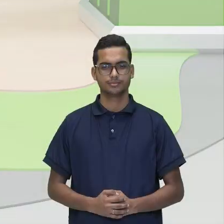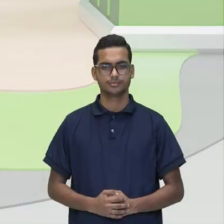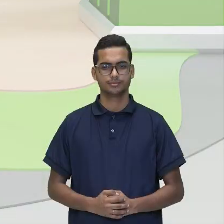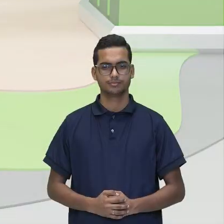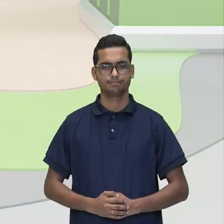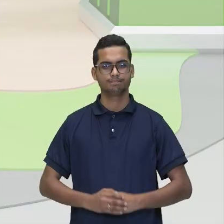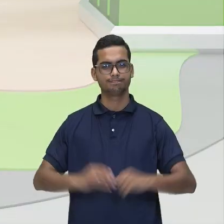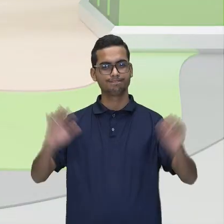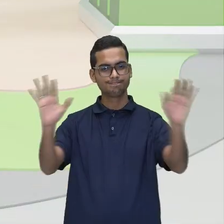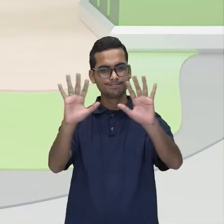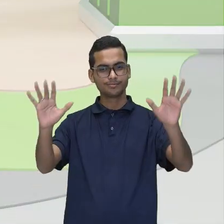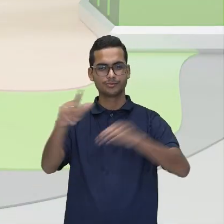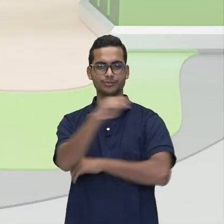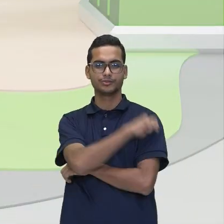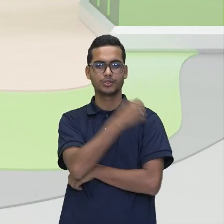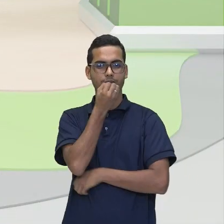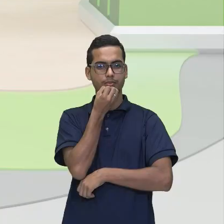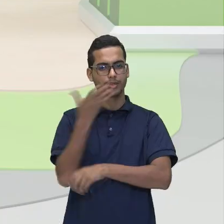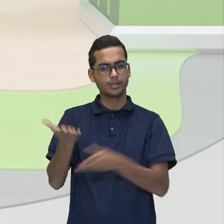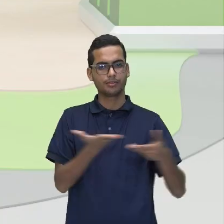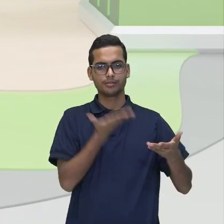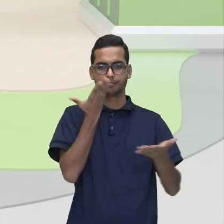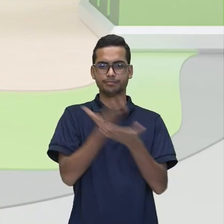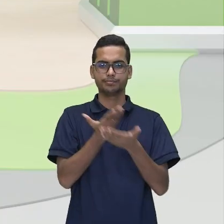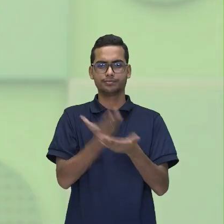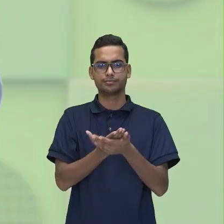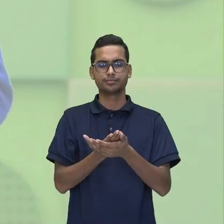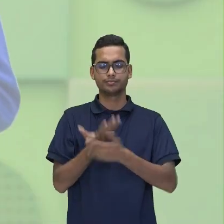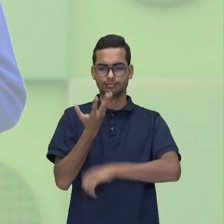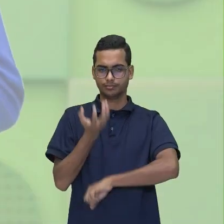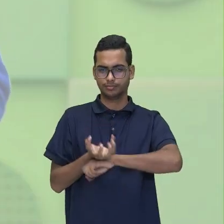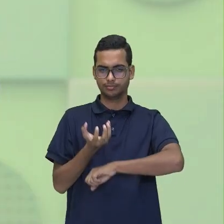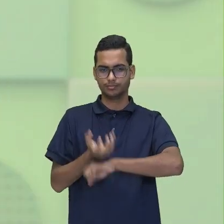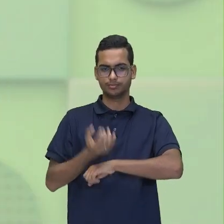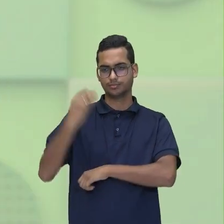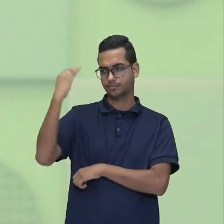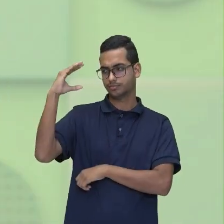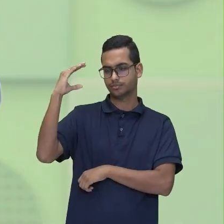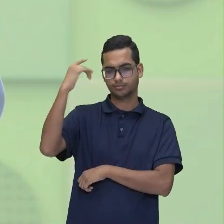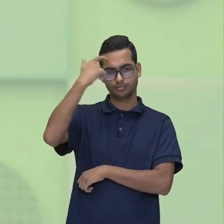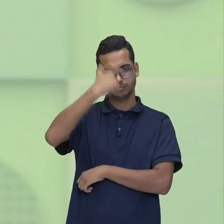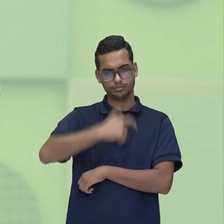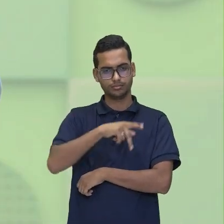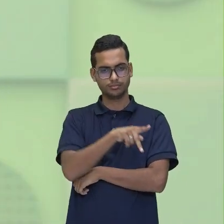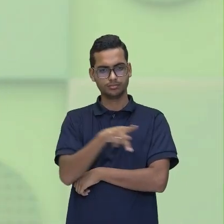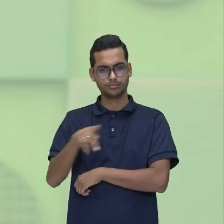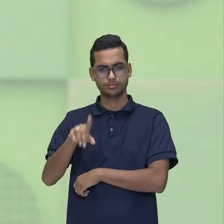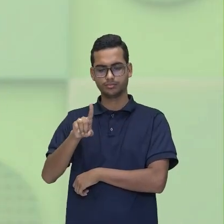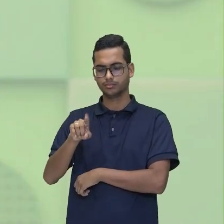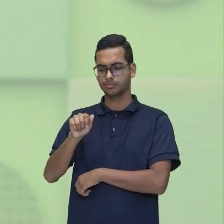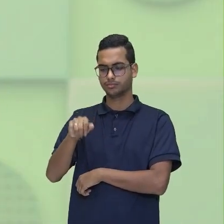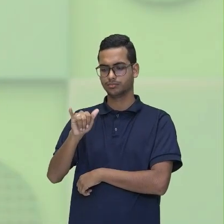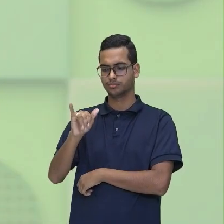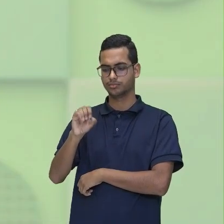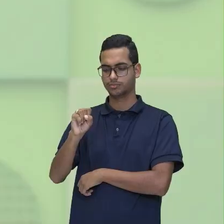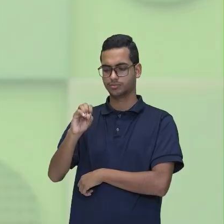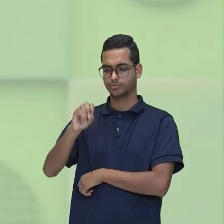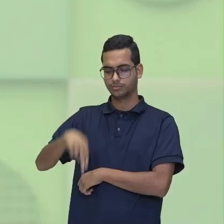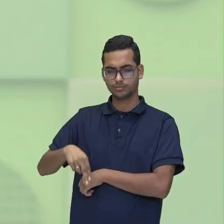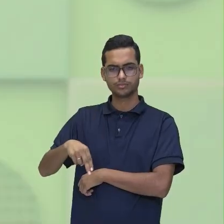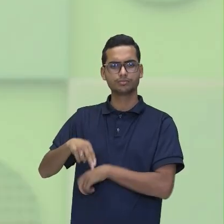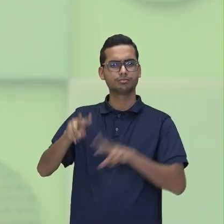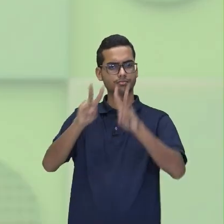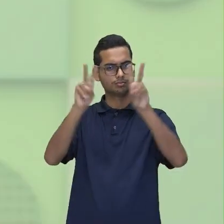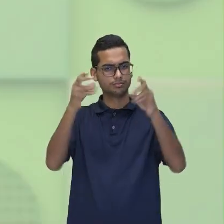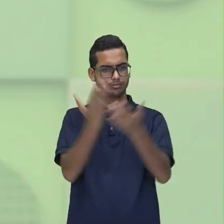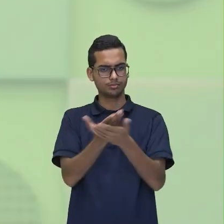Olá, sejam bem-vindos aí para a nossa aula de ciências. Eu sou o professor Daison Jardim e vamos ver aí o que temos